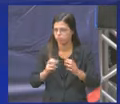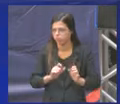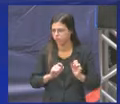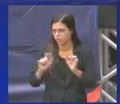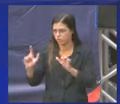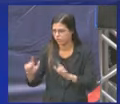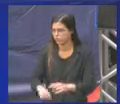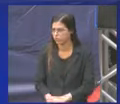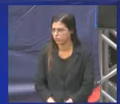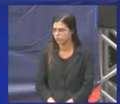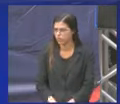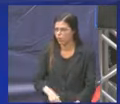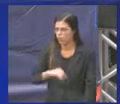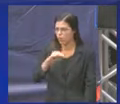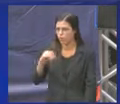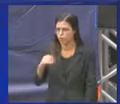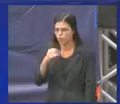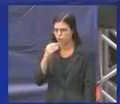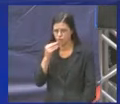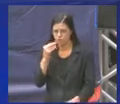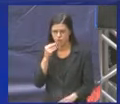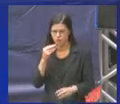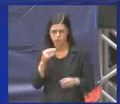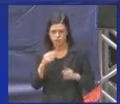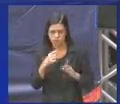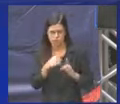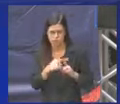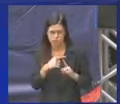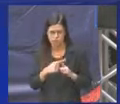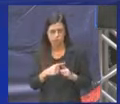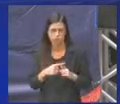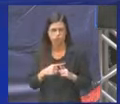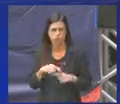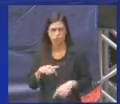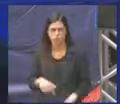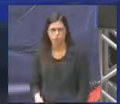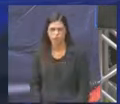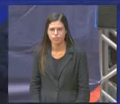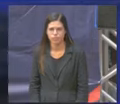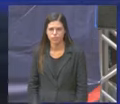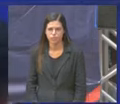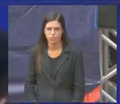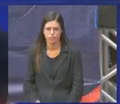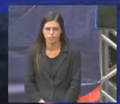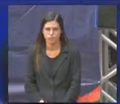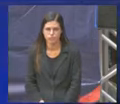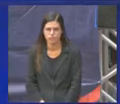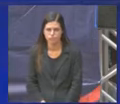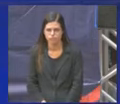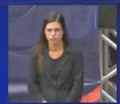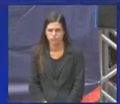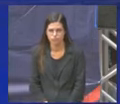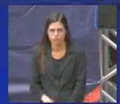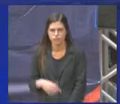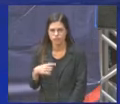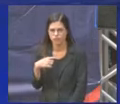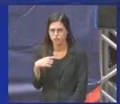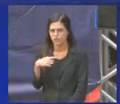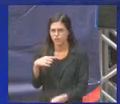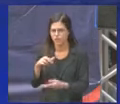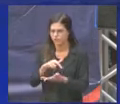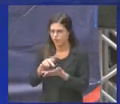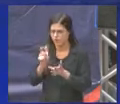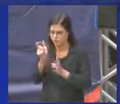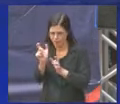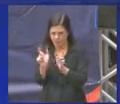Próximo. E oportunidades e benefícios que essa jornada alcança. Então, eu trago uma nuvem próximo, eu trago uma nuvem de palavras que traz